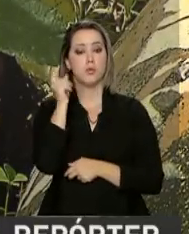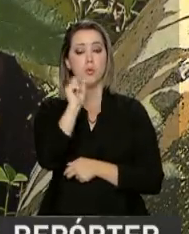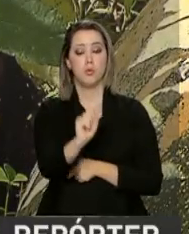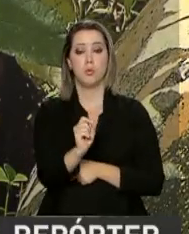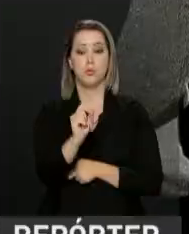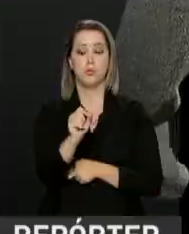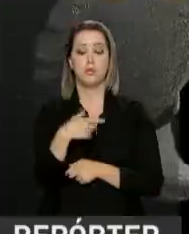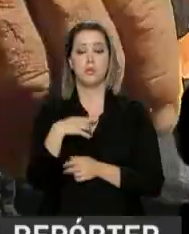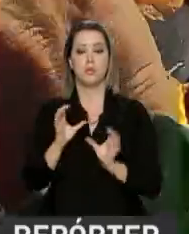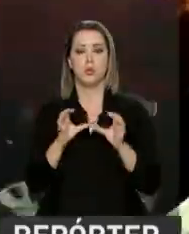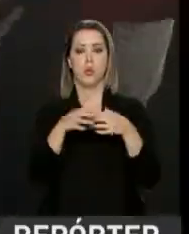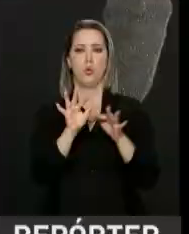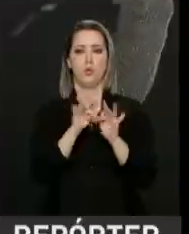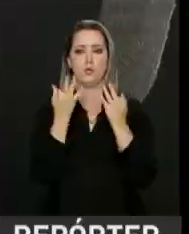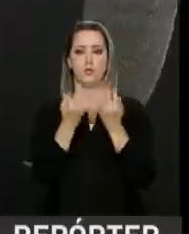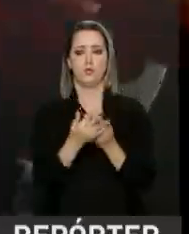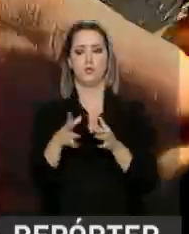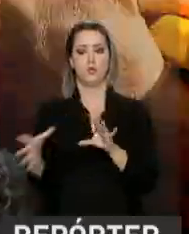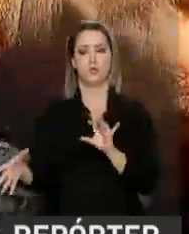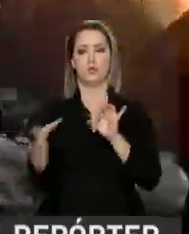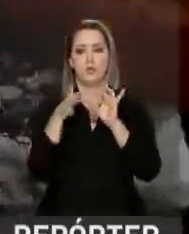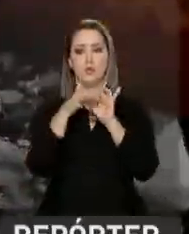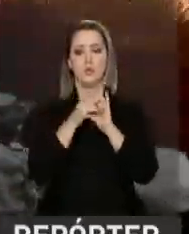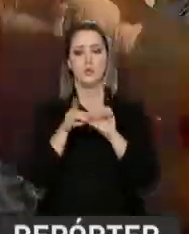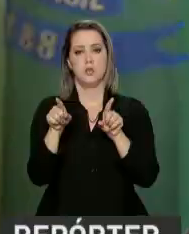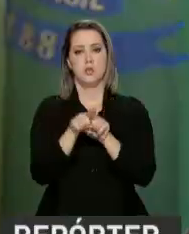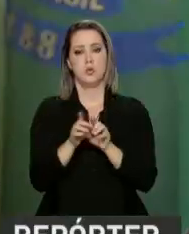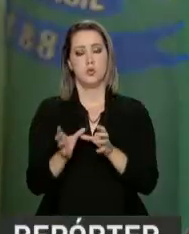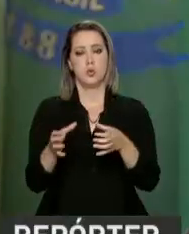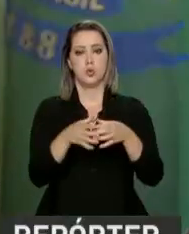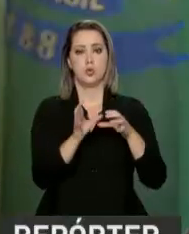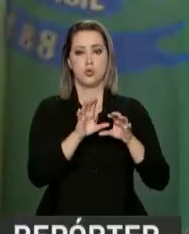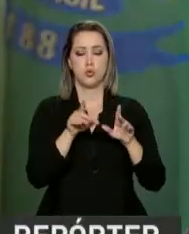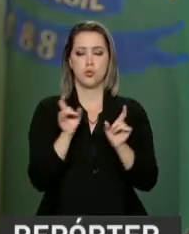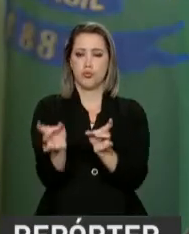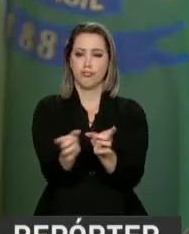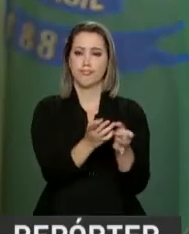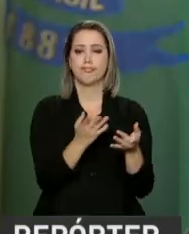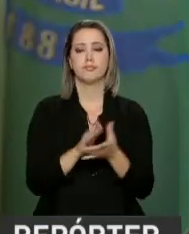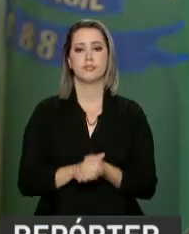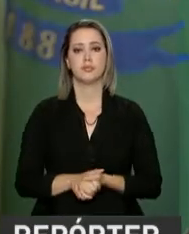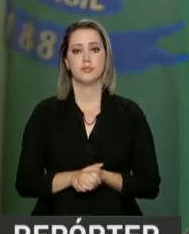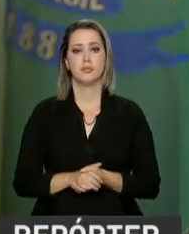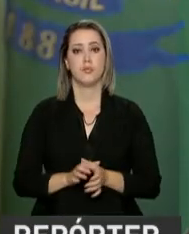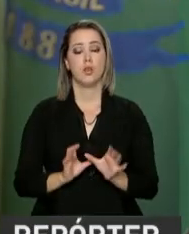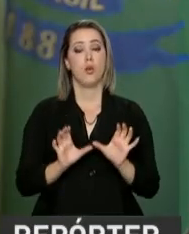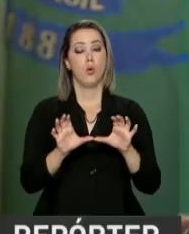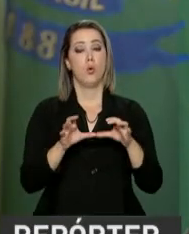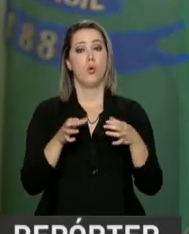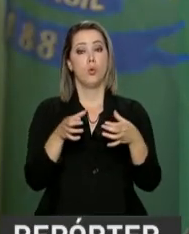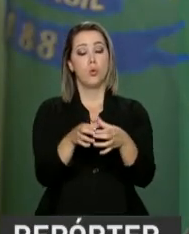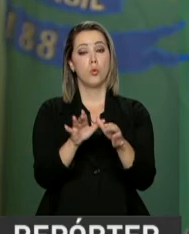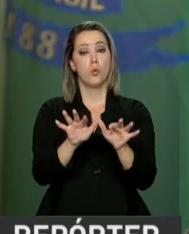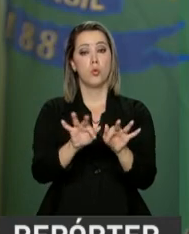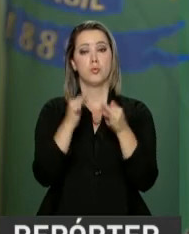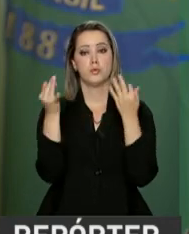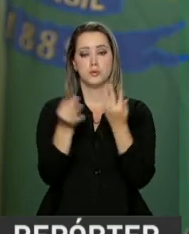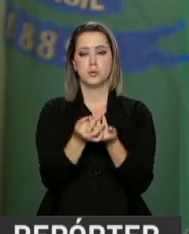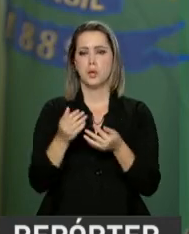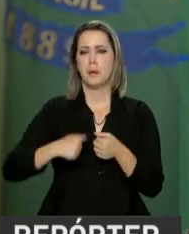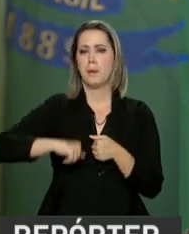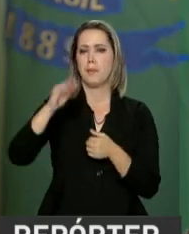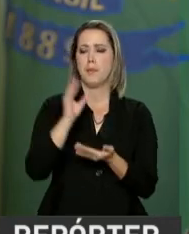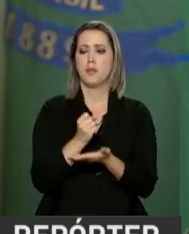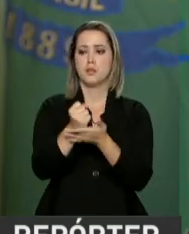familiar e integrar produtores com o mercado a agricultura familiar é quem mais fornece alimentos